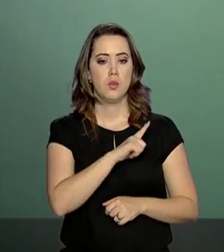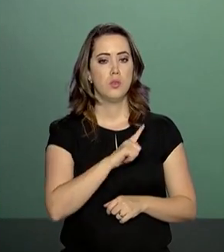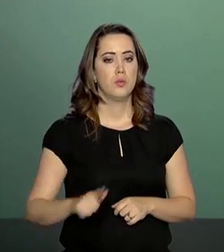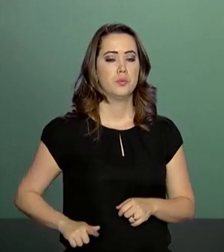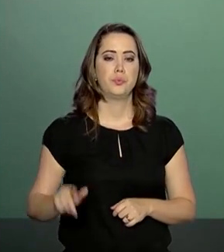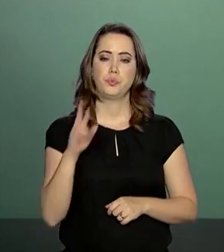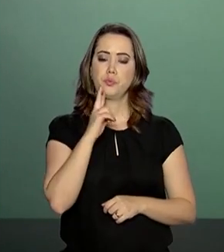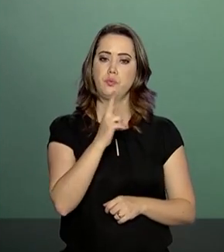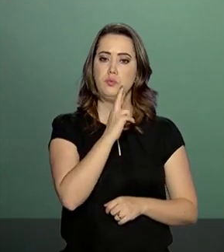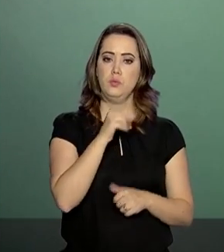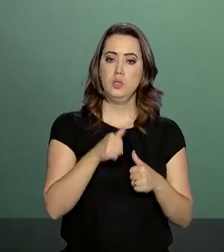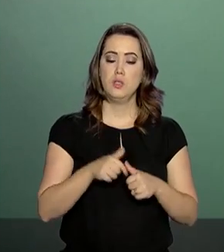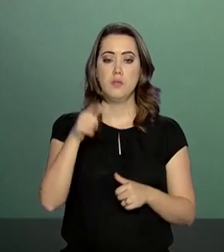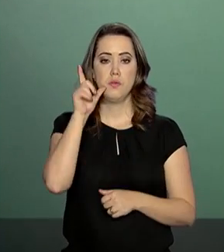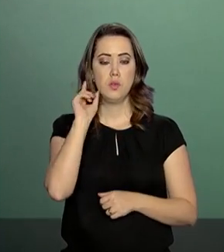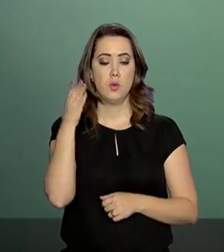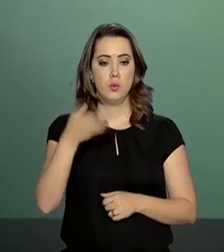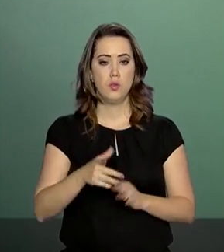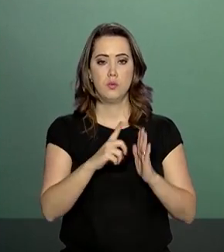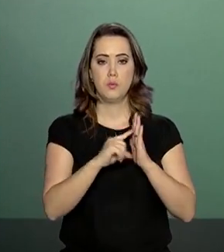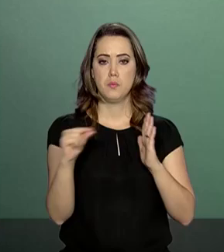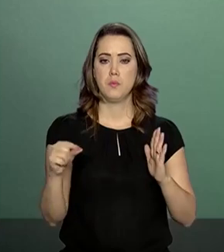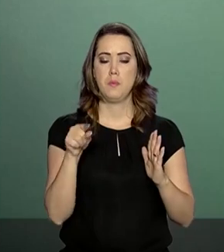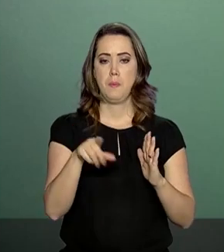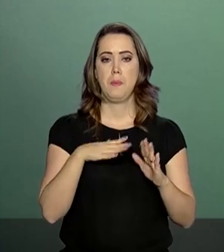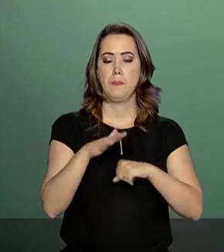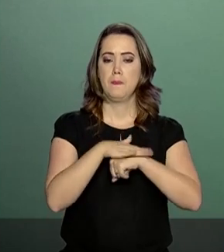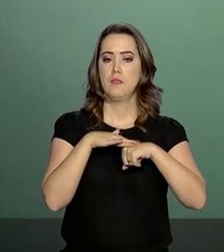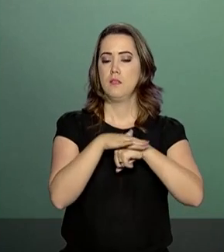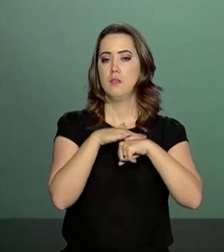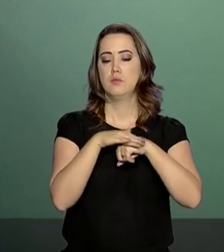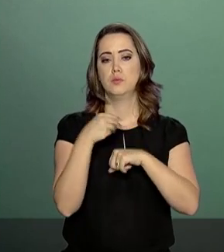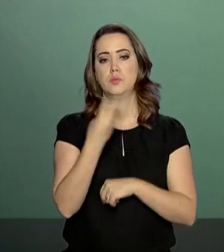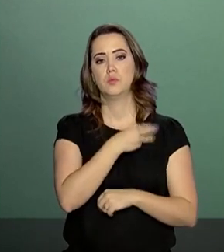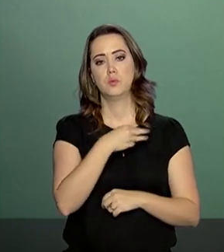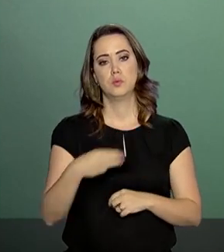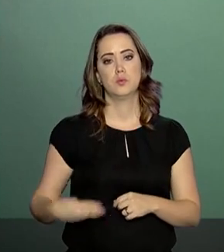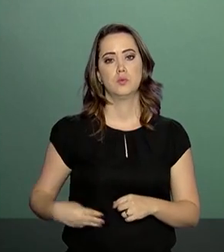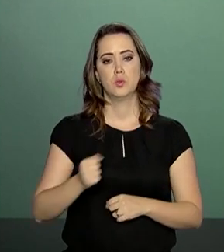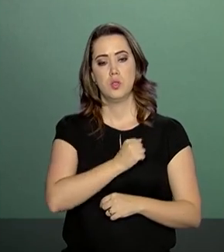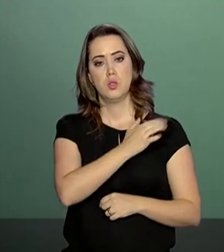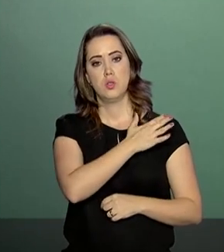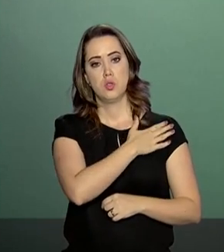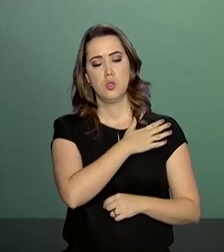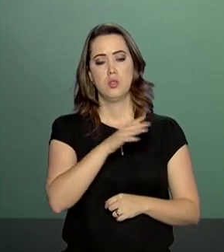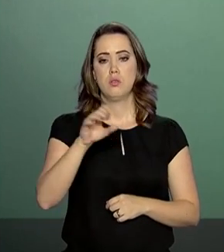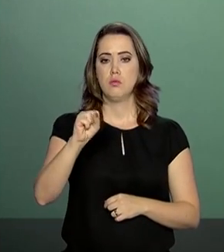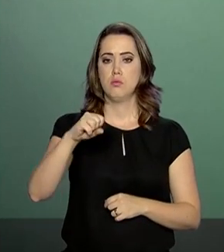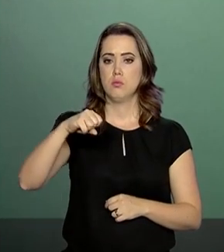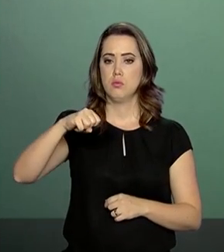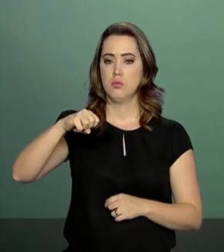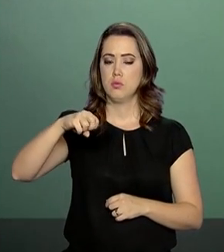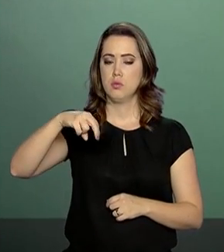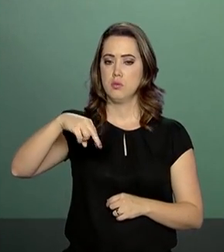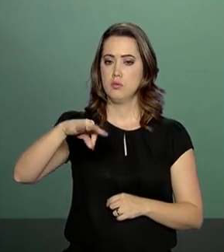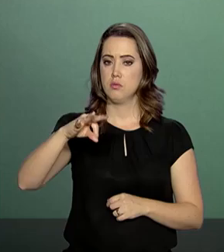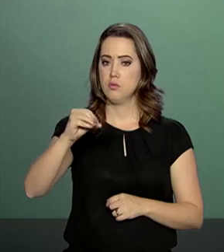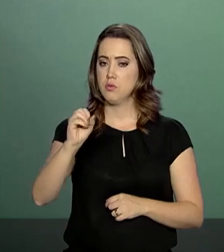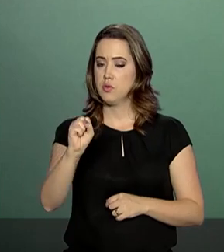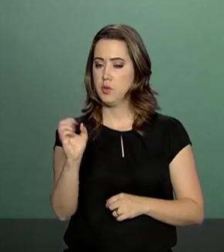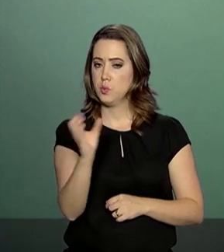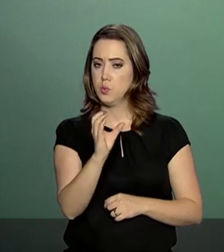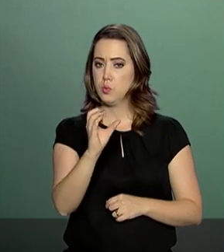eh esteve ontem aqui no Planalto e conversou com o nosso Ministro General Santos Cruz hoje nós tivemos